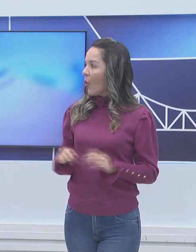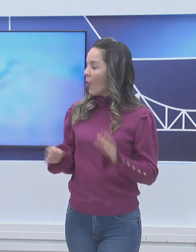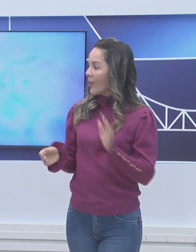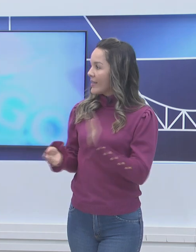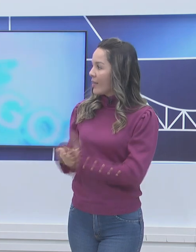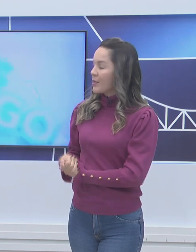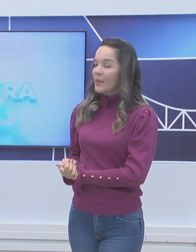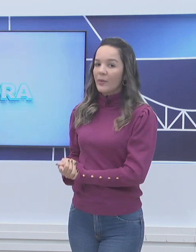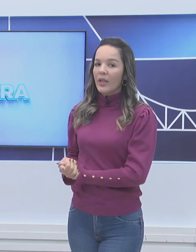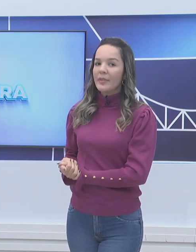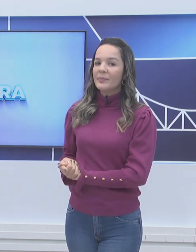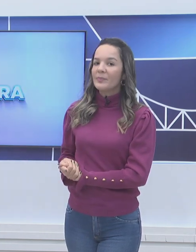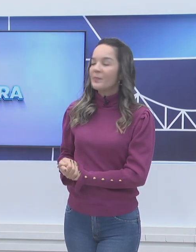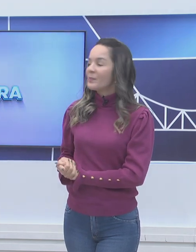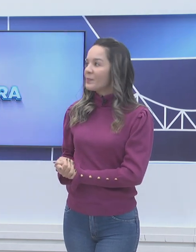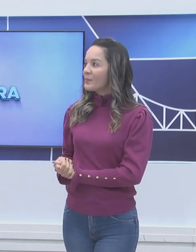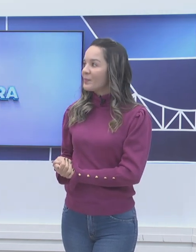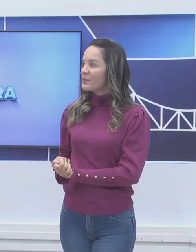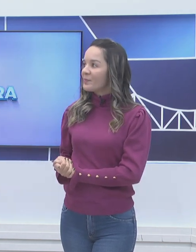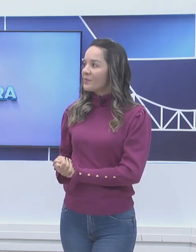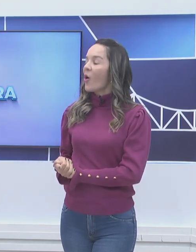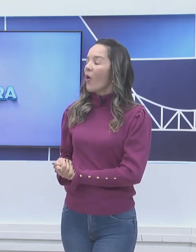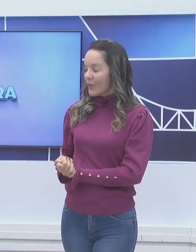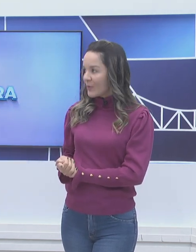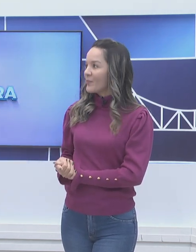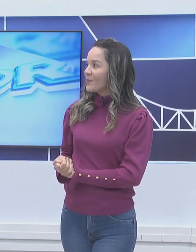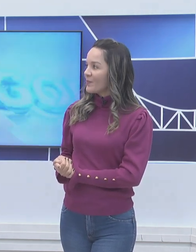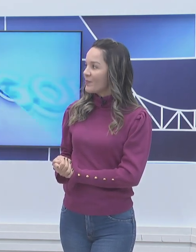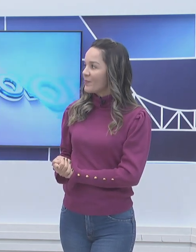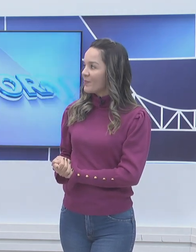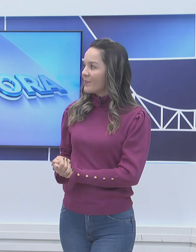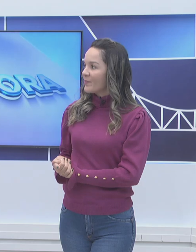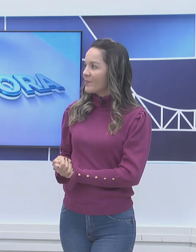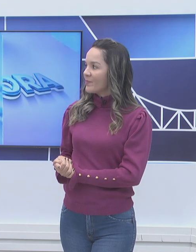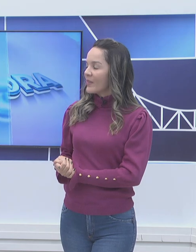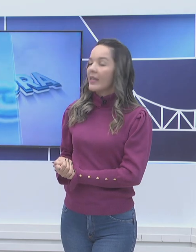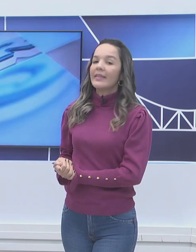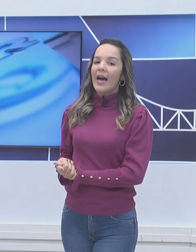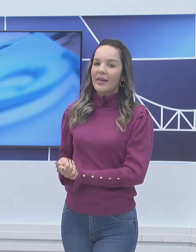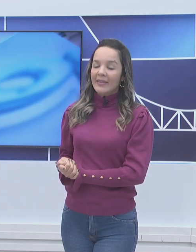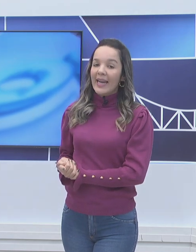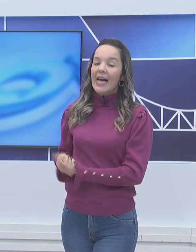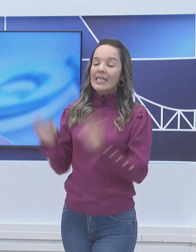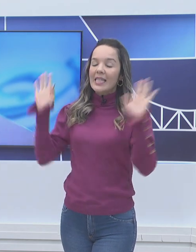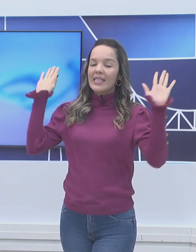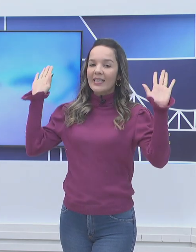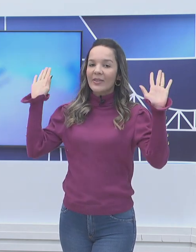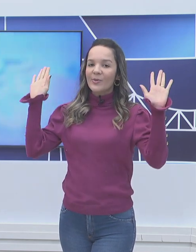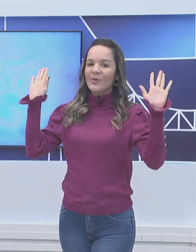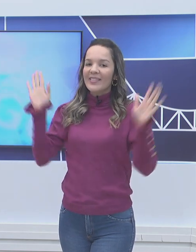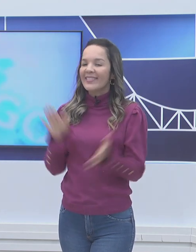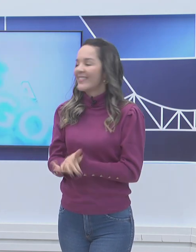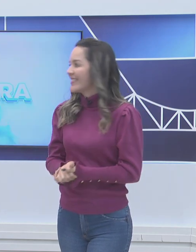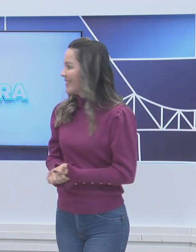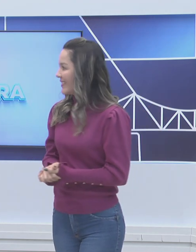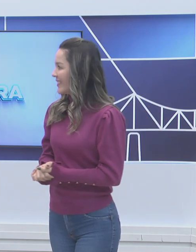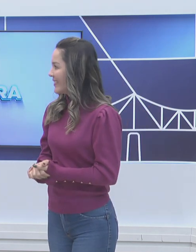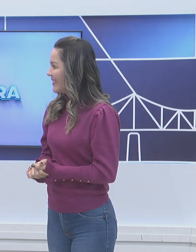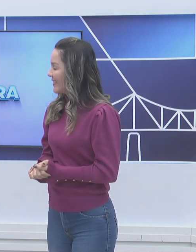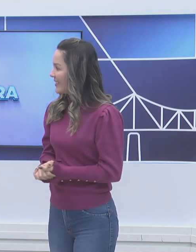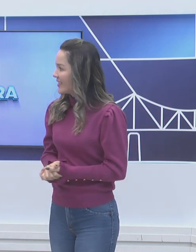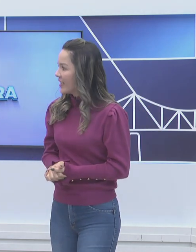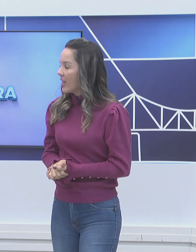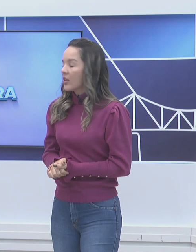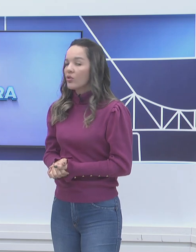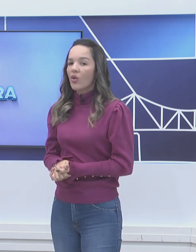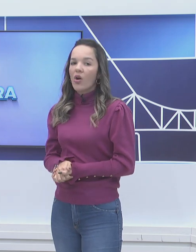Verdão. Oi, Israel Espíndola. Olha... Óleo. Você viu que tá cheio hoje, né? Tá, graças a Deus. Você viu o